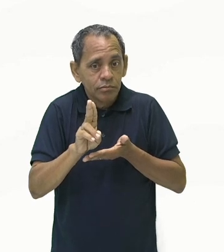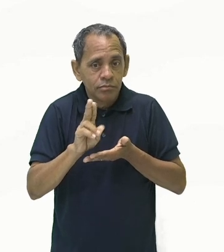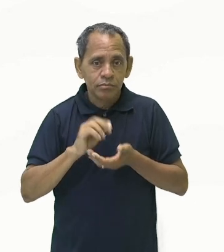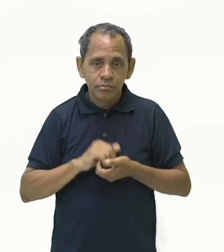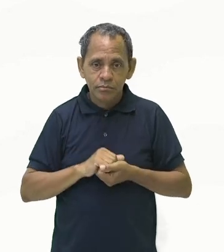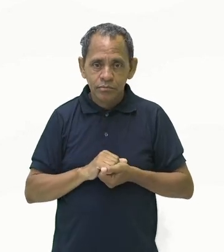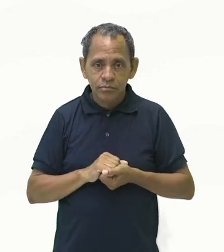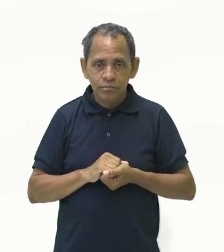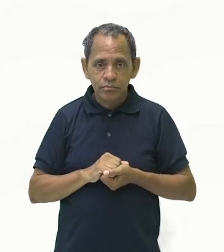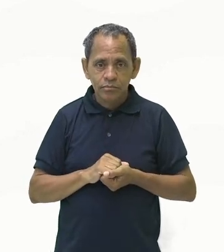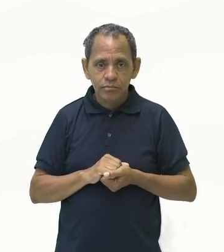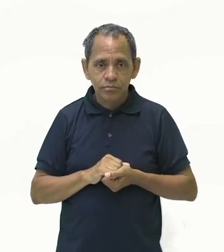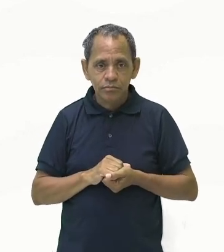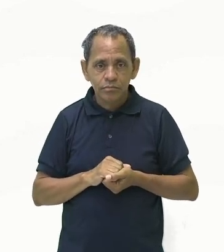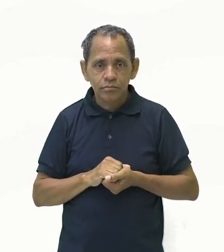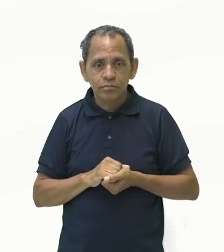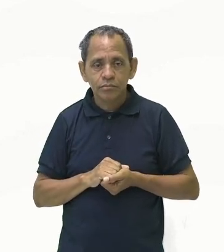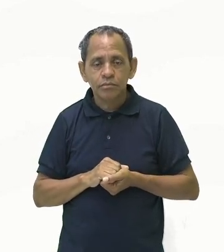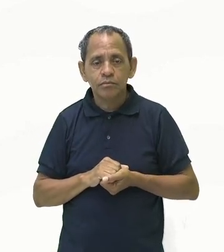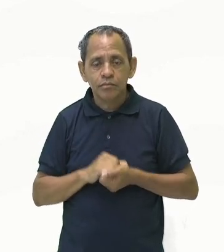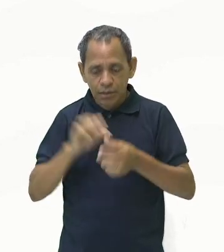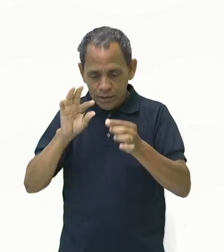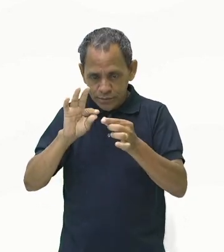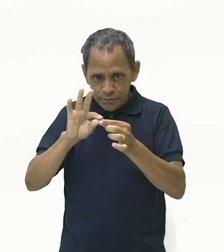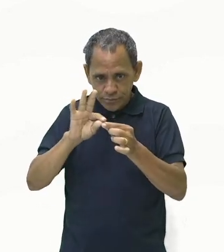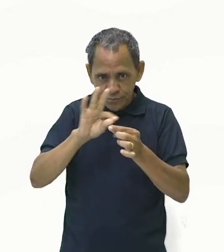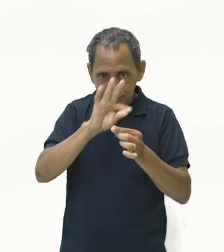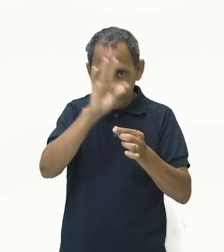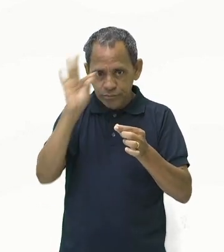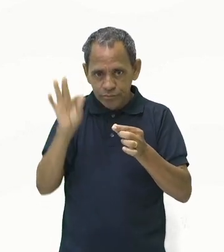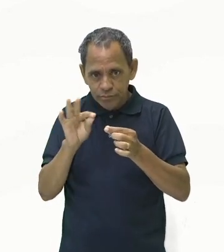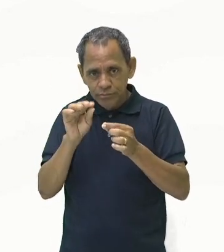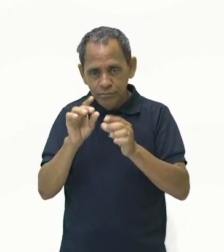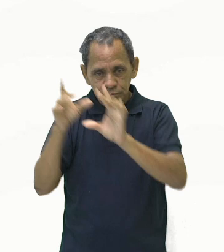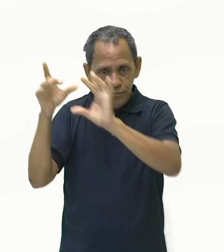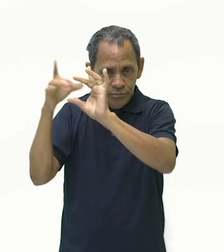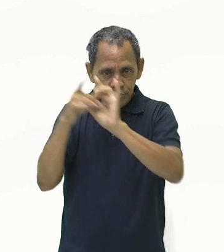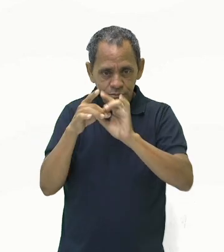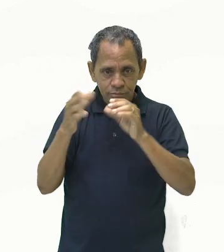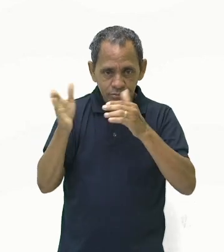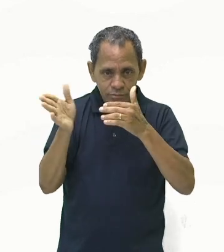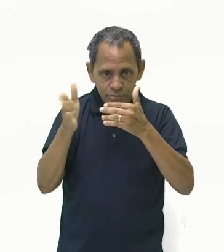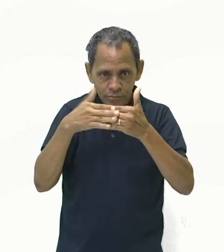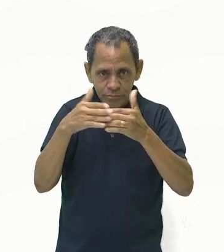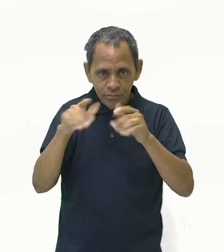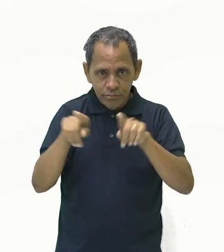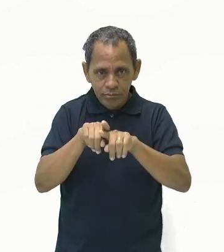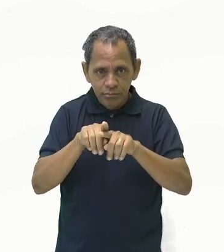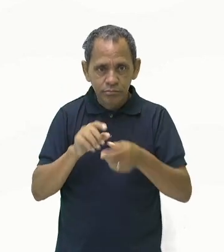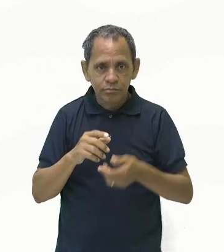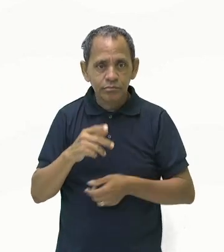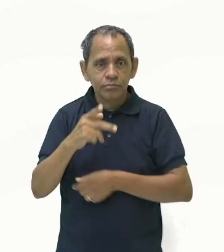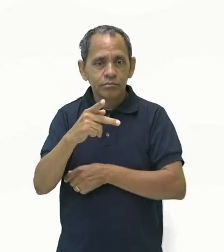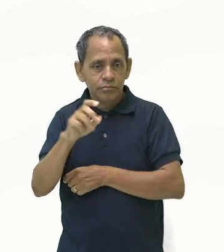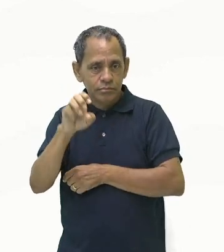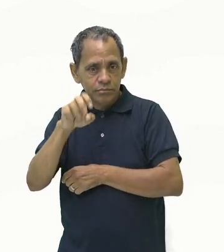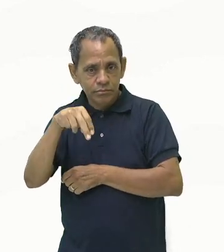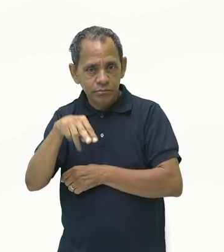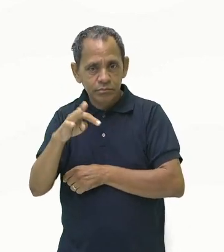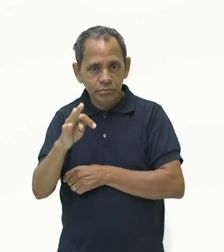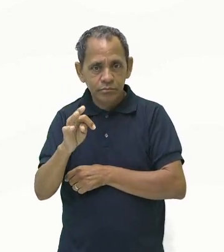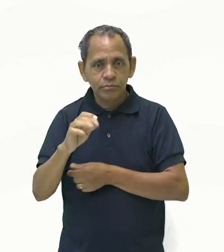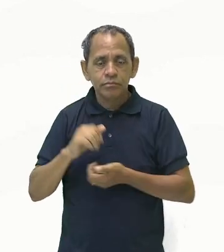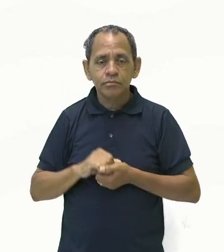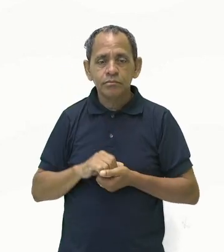quando ele fala ciclo, ele está falando de uma cadeia fechada. Pente são 5 carbonos.